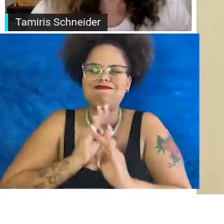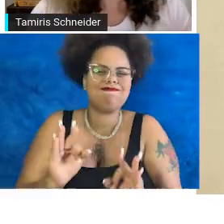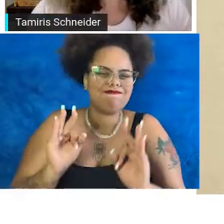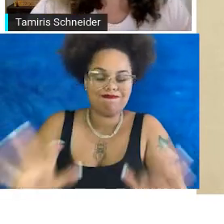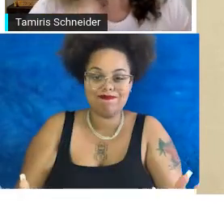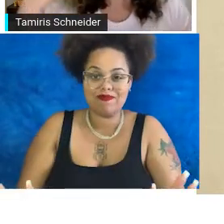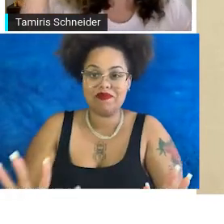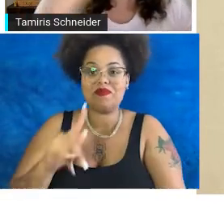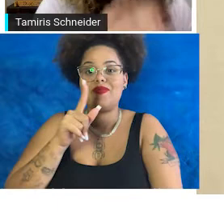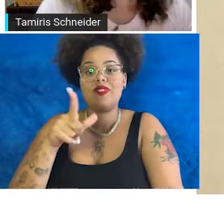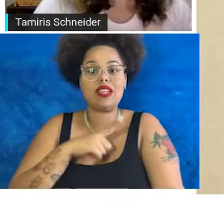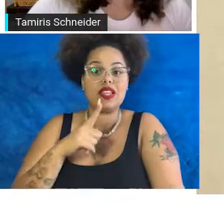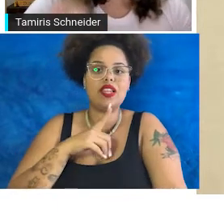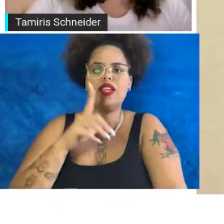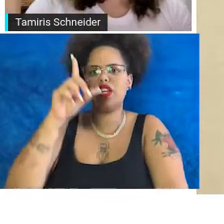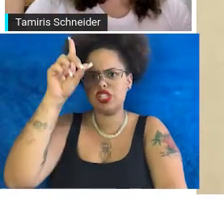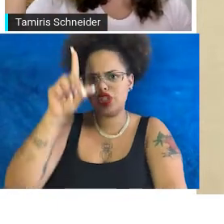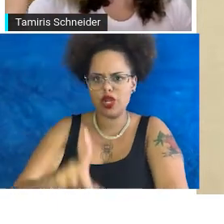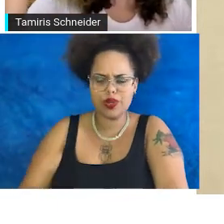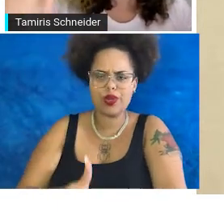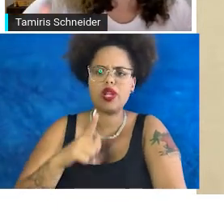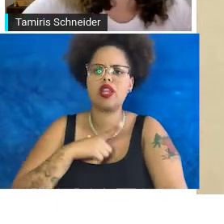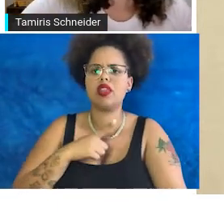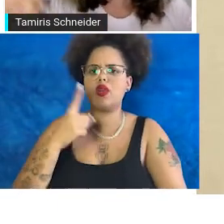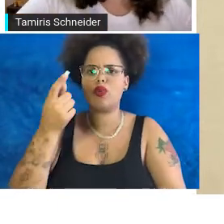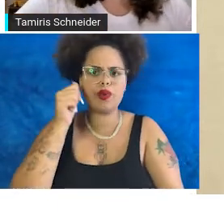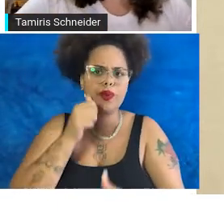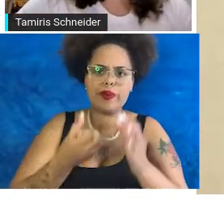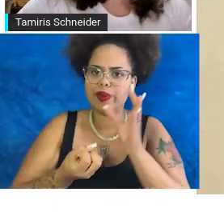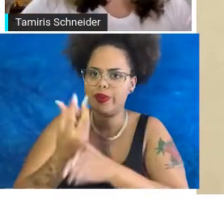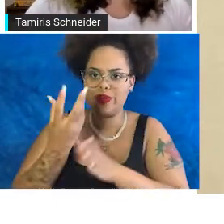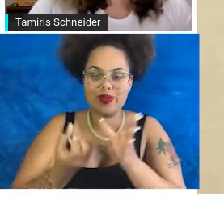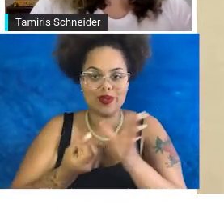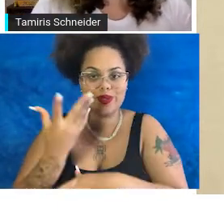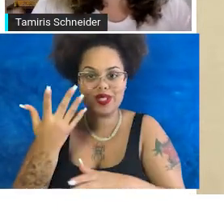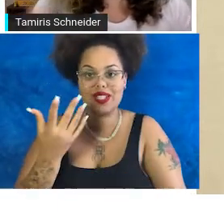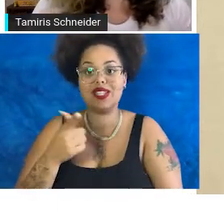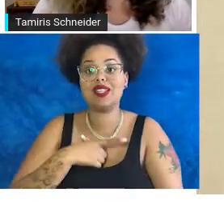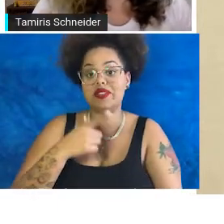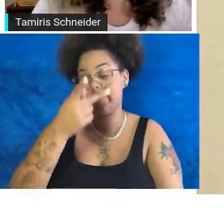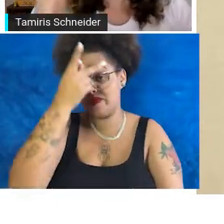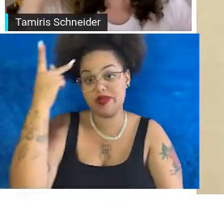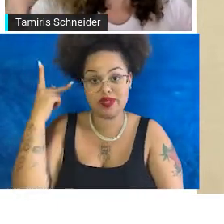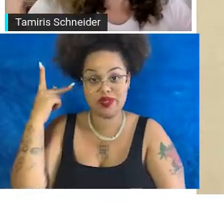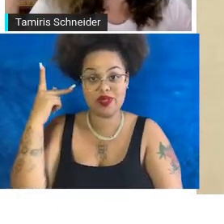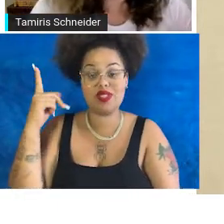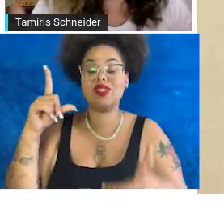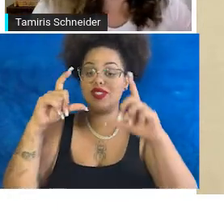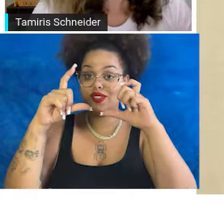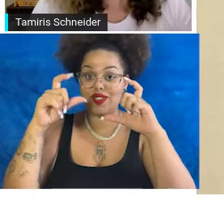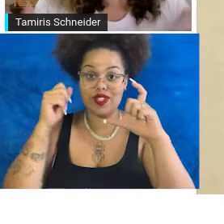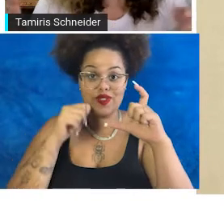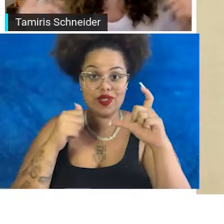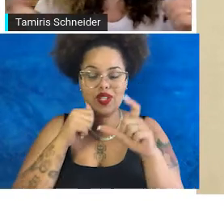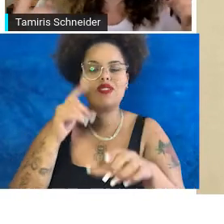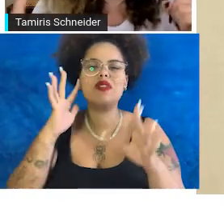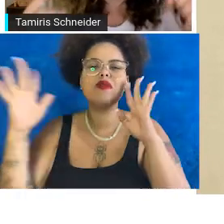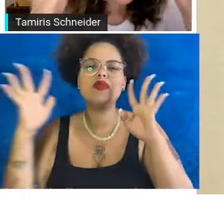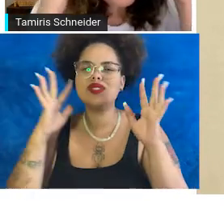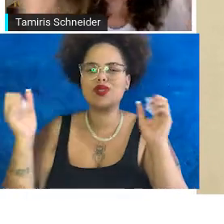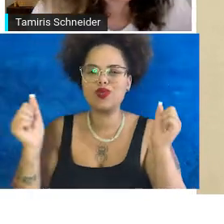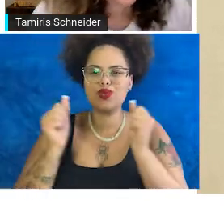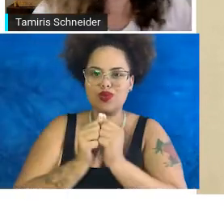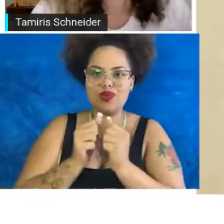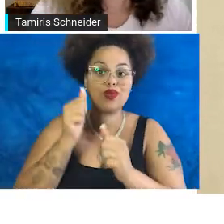maravilhosa você ter uma diretora, você ter uma produtora, você ter pessoas ali, a fotógrafa, pensando